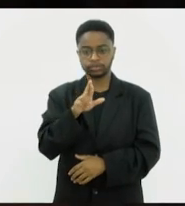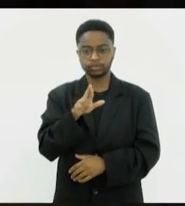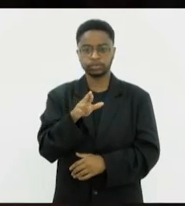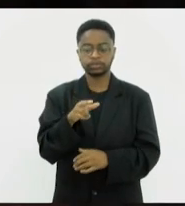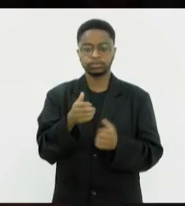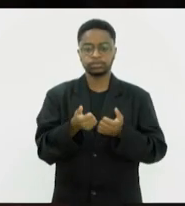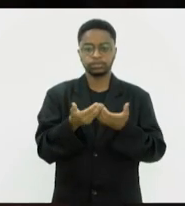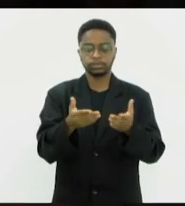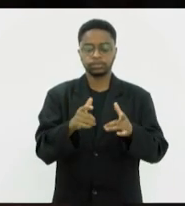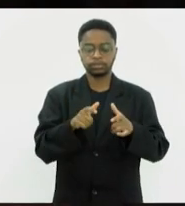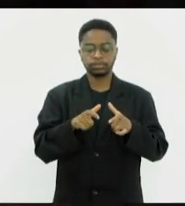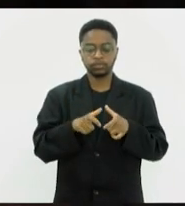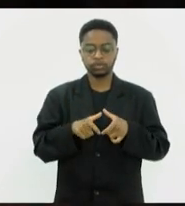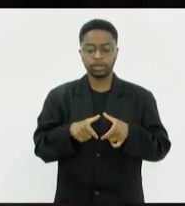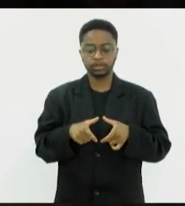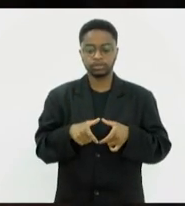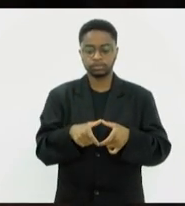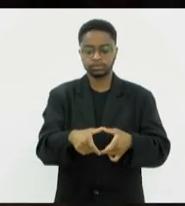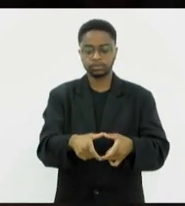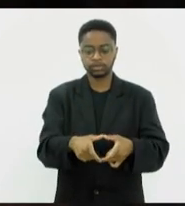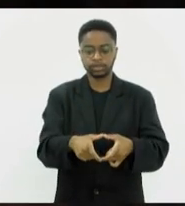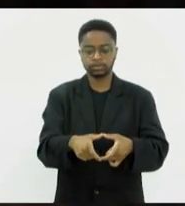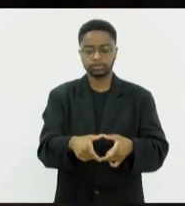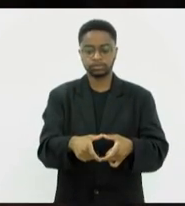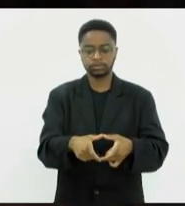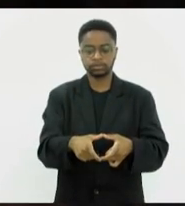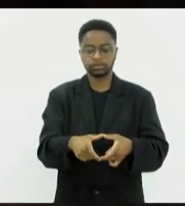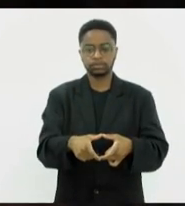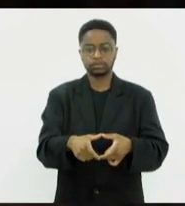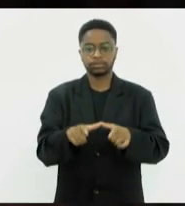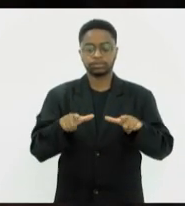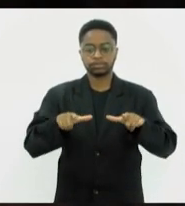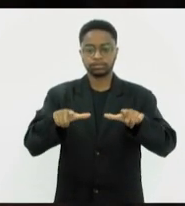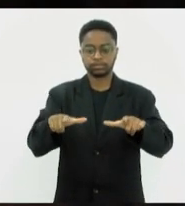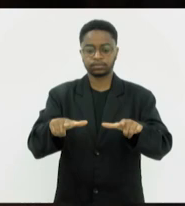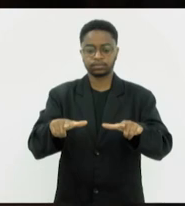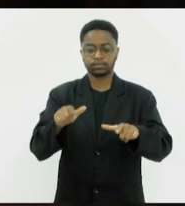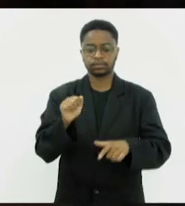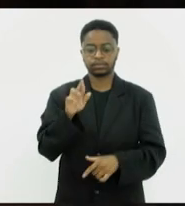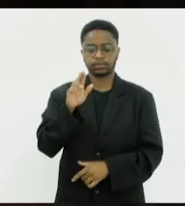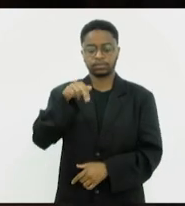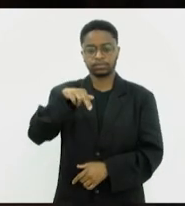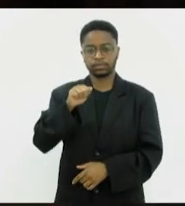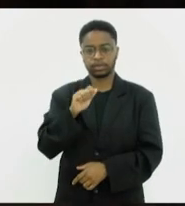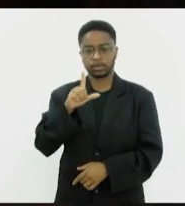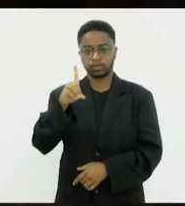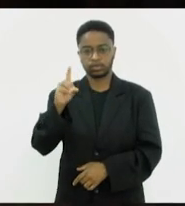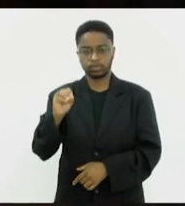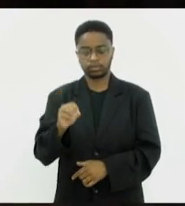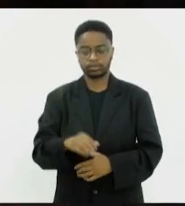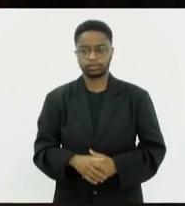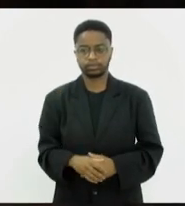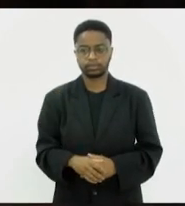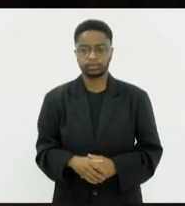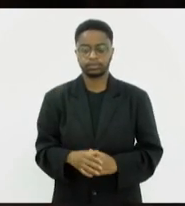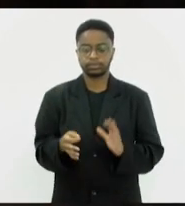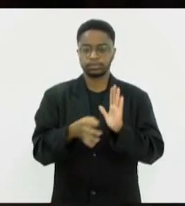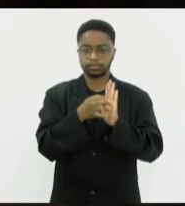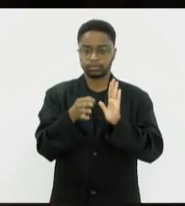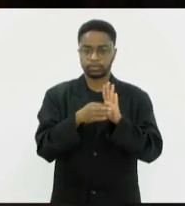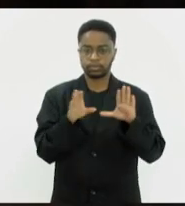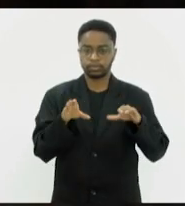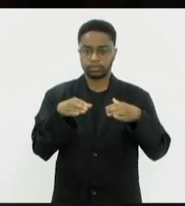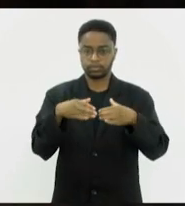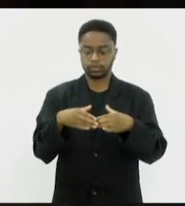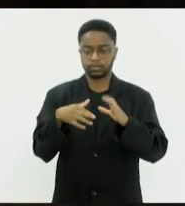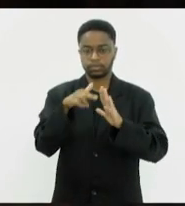concede medalha Tiradentes e respectivo diploma ao ilustríssimo senhor Arnaldo Davi César Coelho. Parecer da Comissão